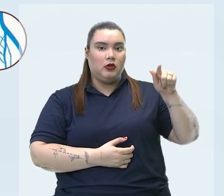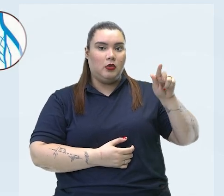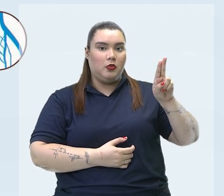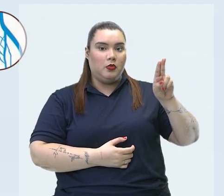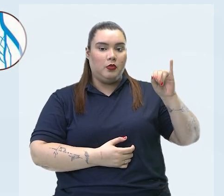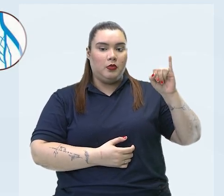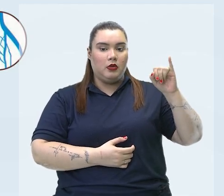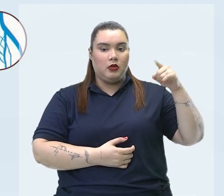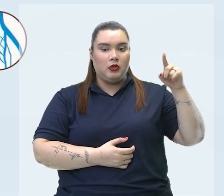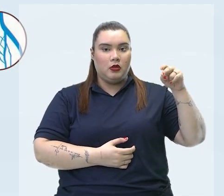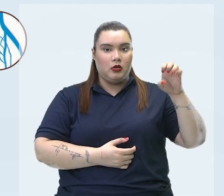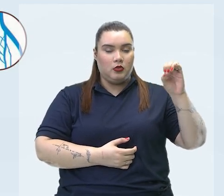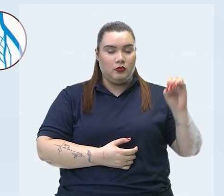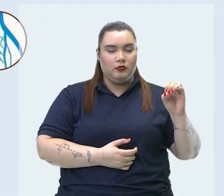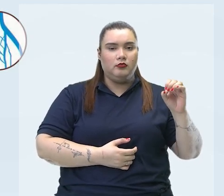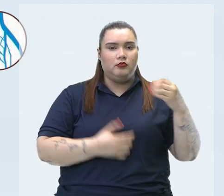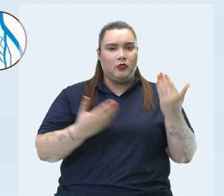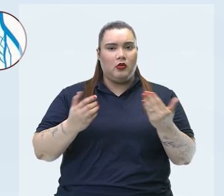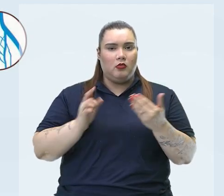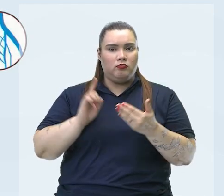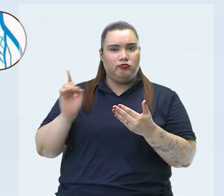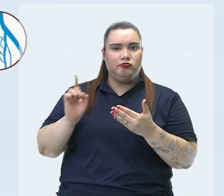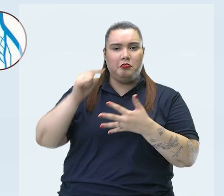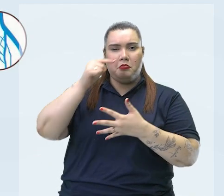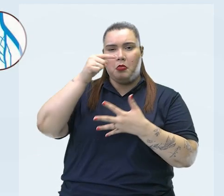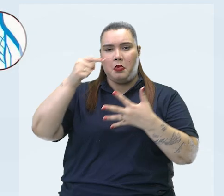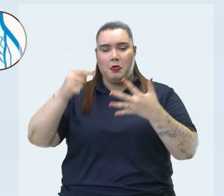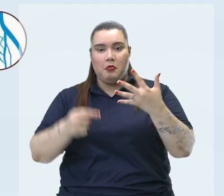são partes internas do nosso corpo, tá?